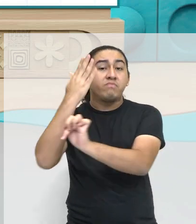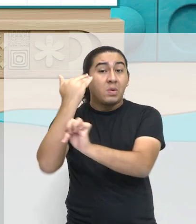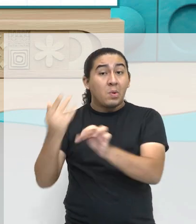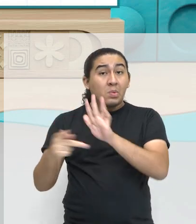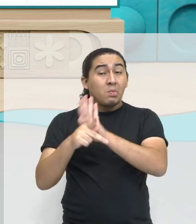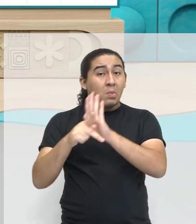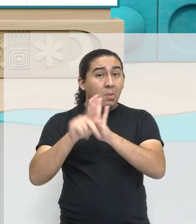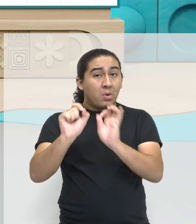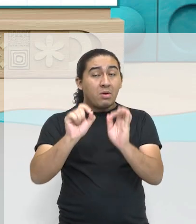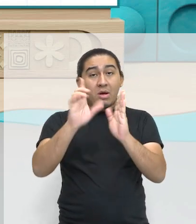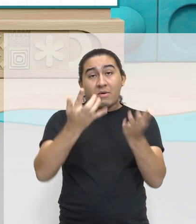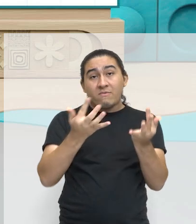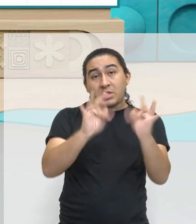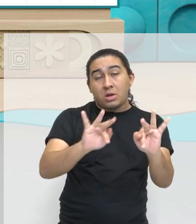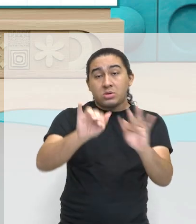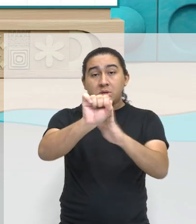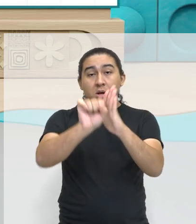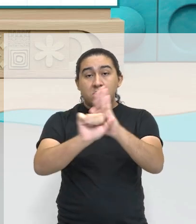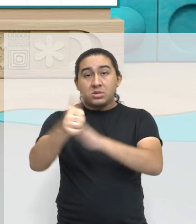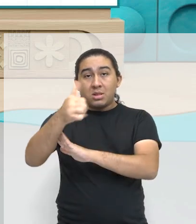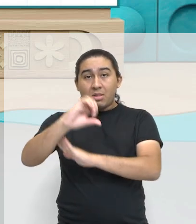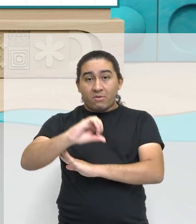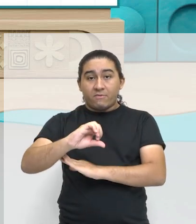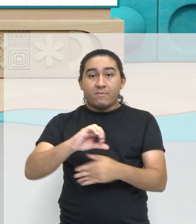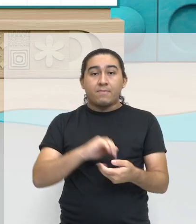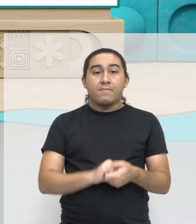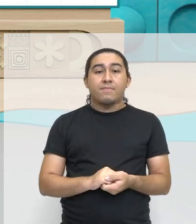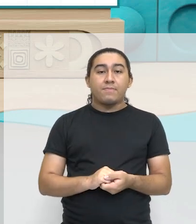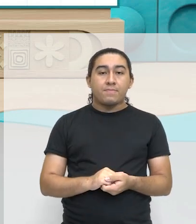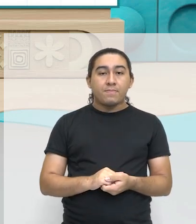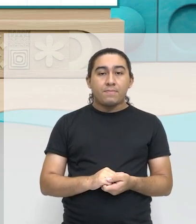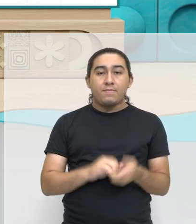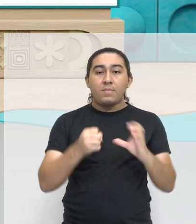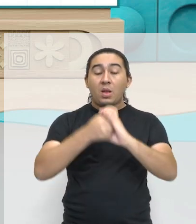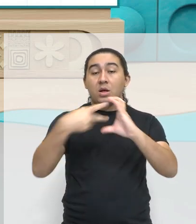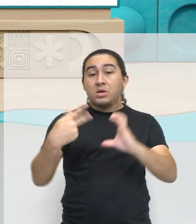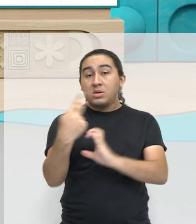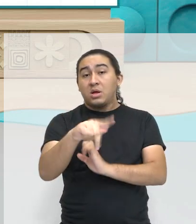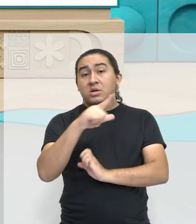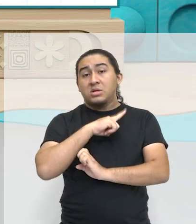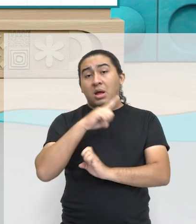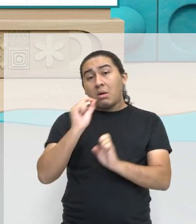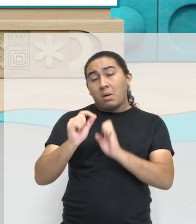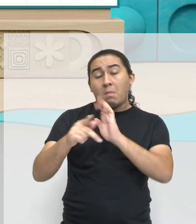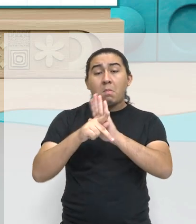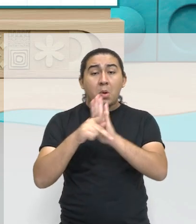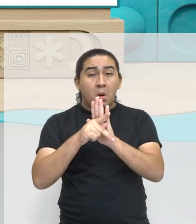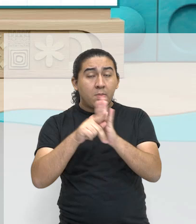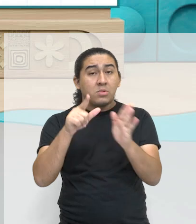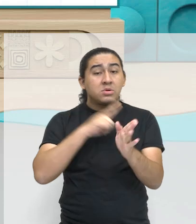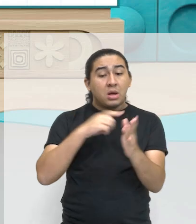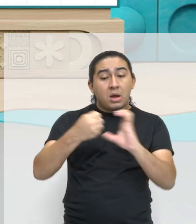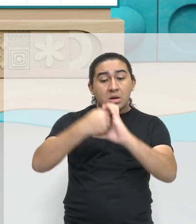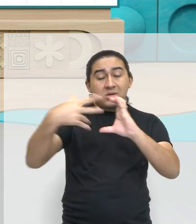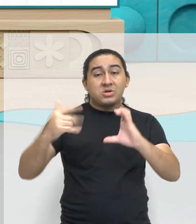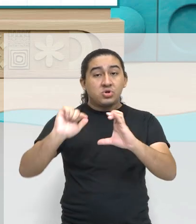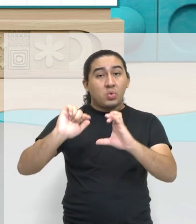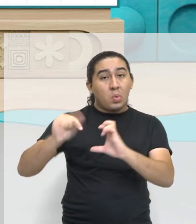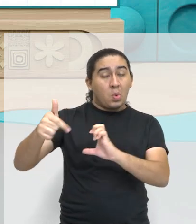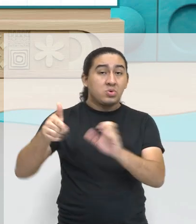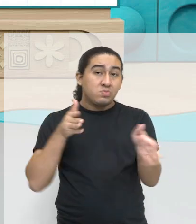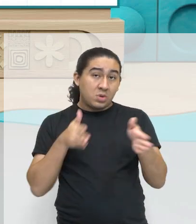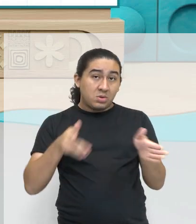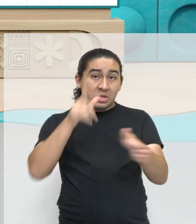eclético. Aquilo que eu falei para vocês. Muito popular no final do século XIX. Sua arquitetura mistura